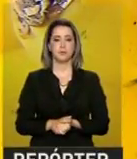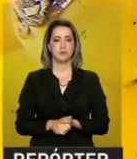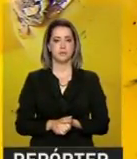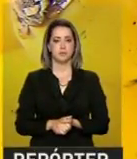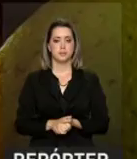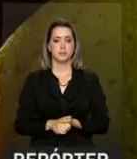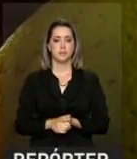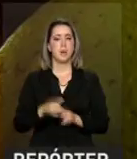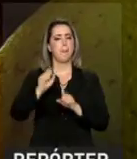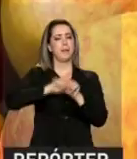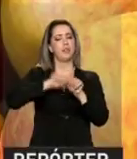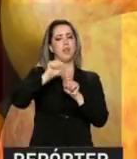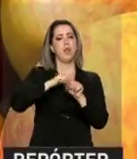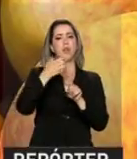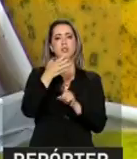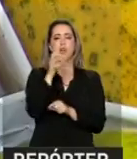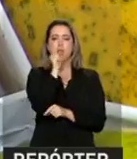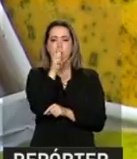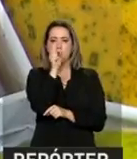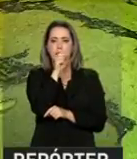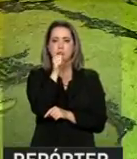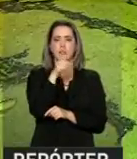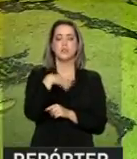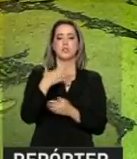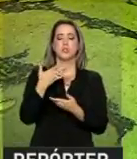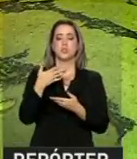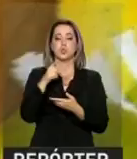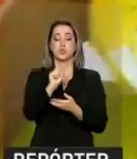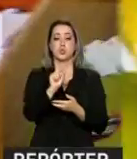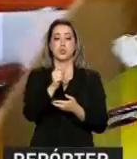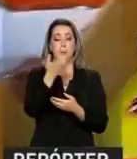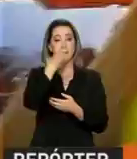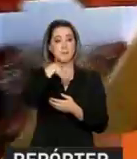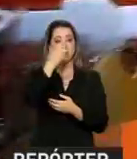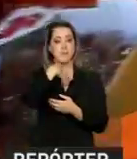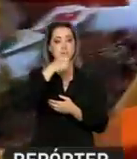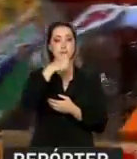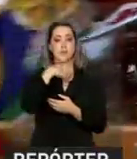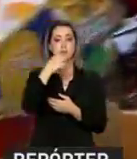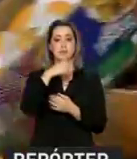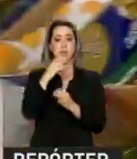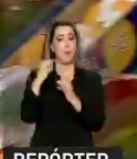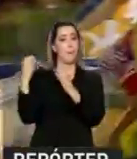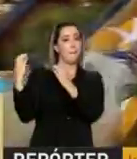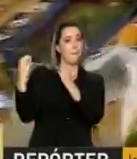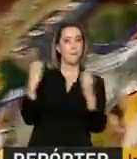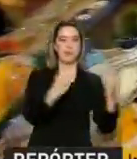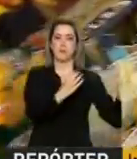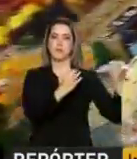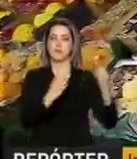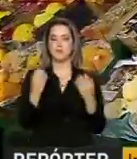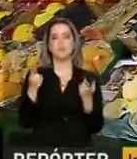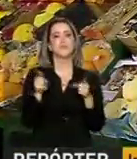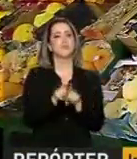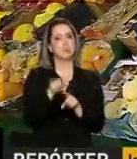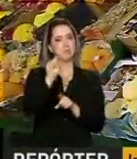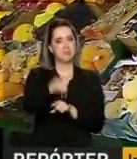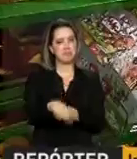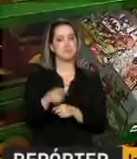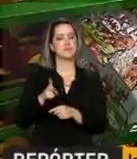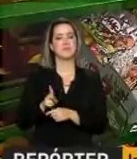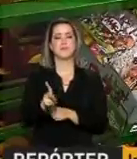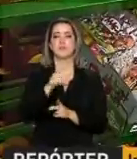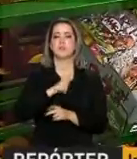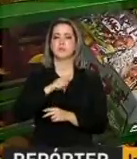banana laranja maçã mamão e melancia frutas comuns na mesa dos brasileiros e elas